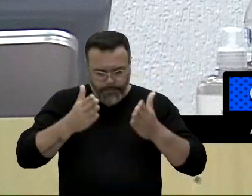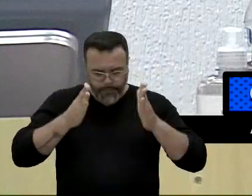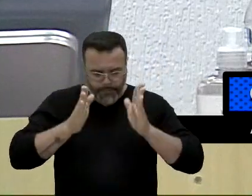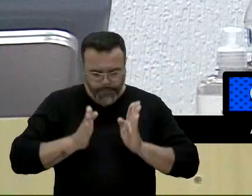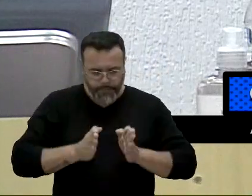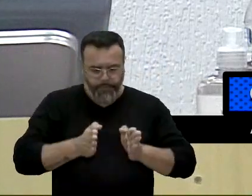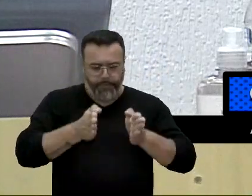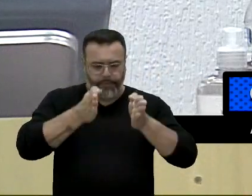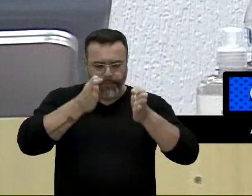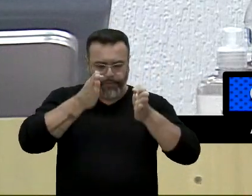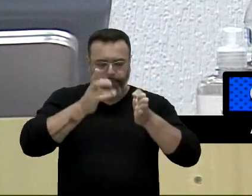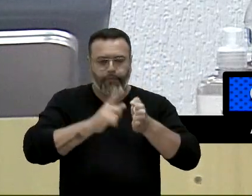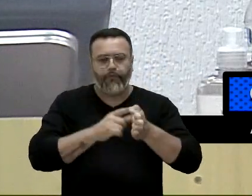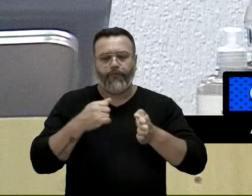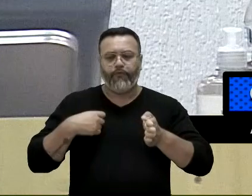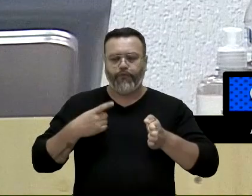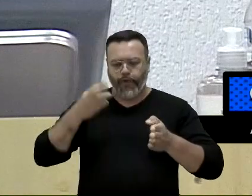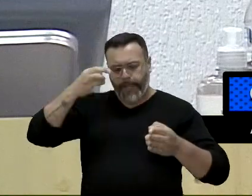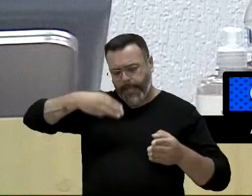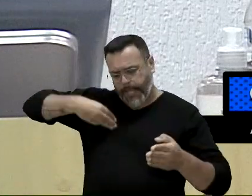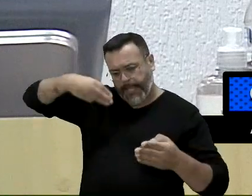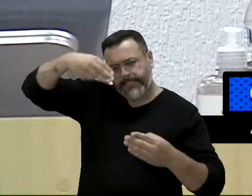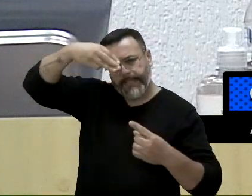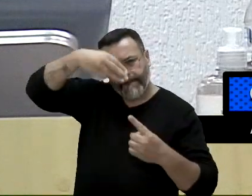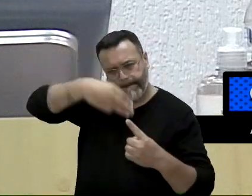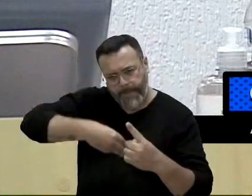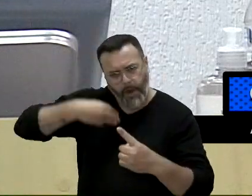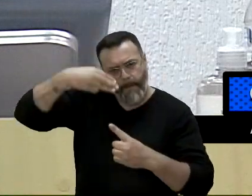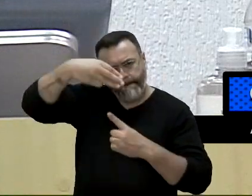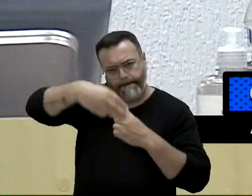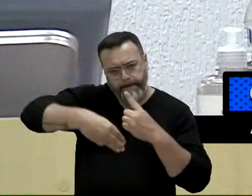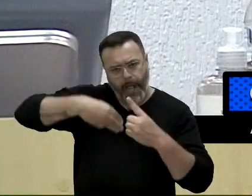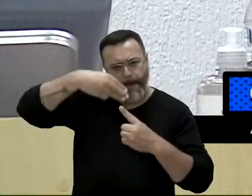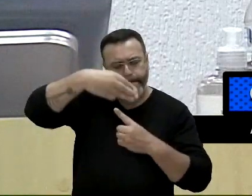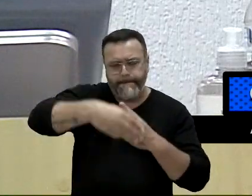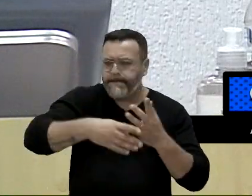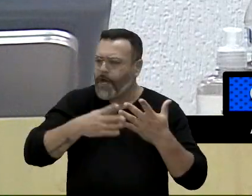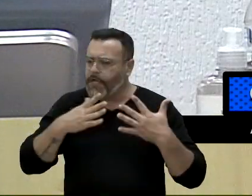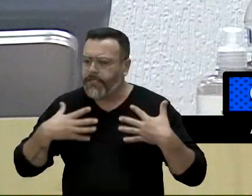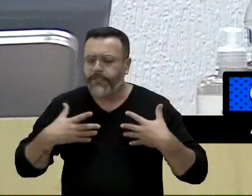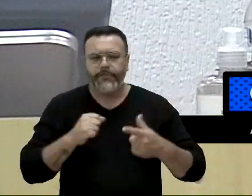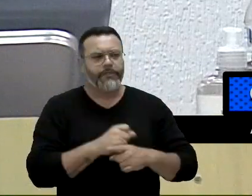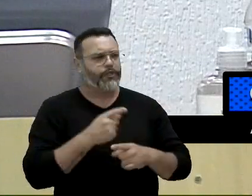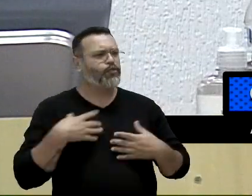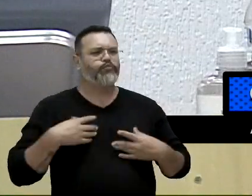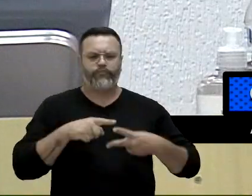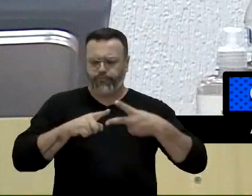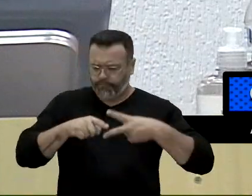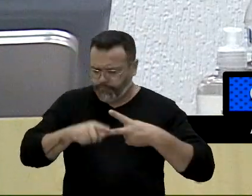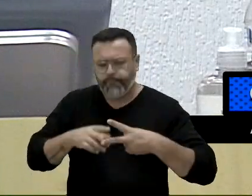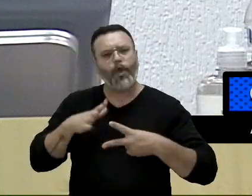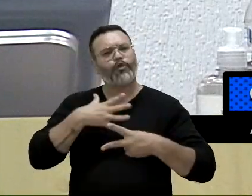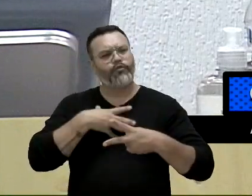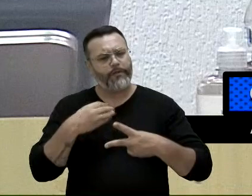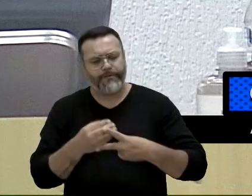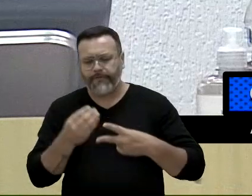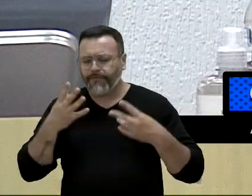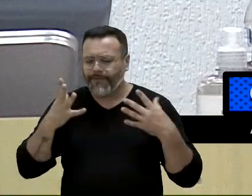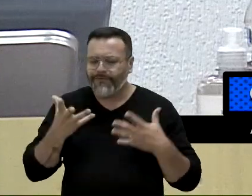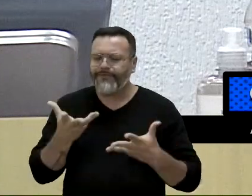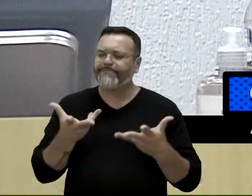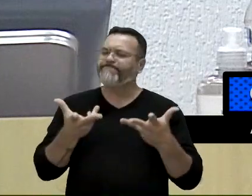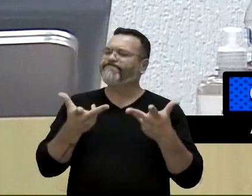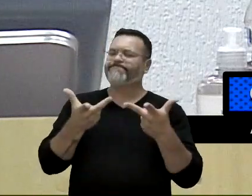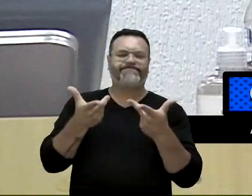missão absurdamente, maravilhosamente bem. Tanto quanto eu fiz com o Christian. E a Manuela está lá, super inteligente, linda.